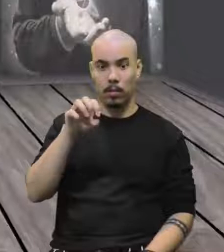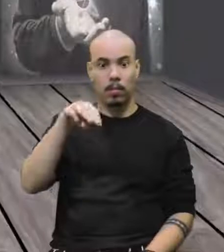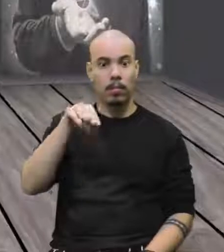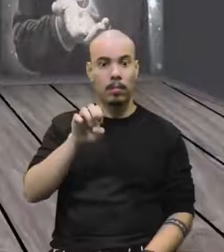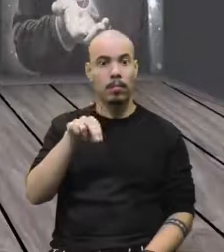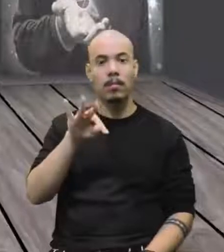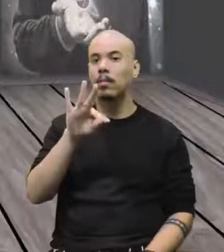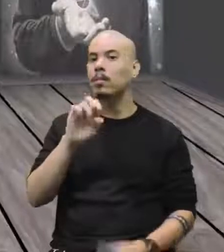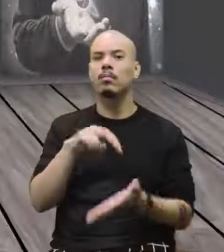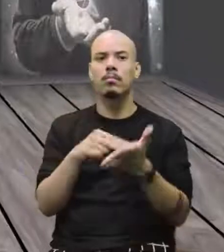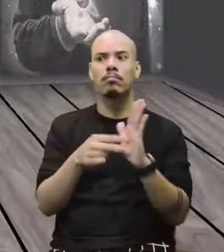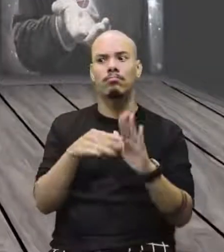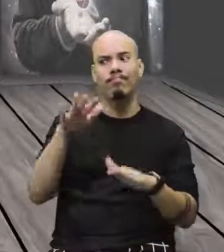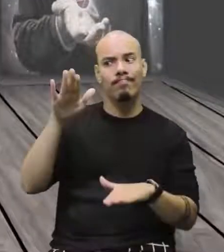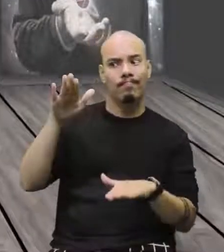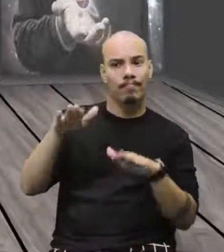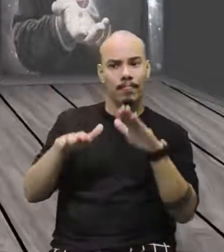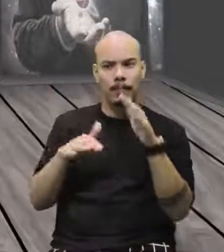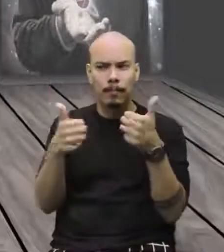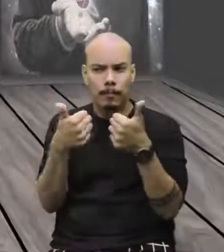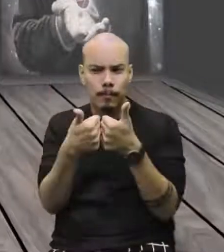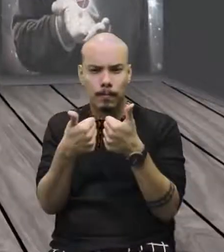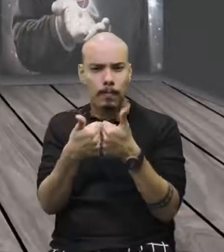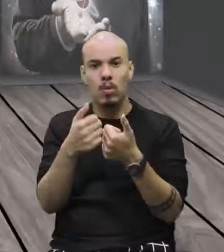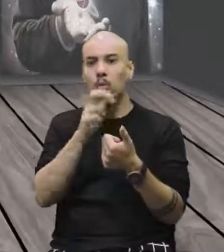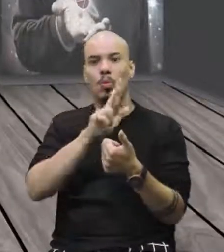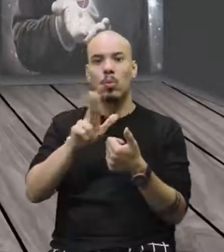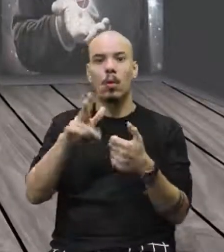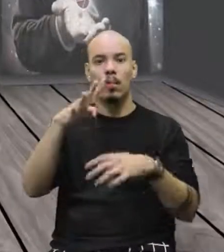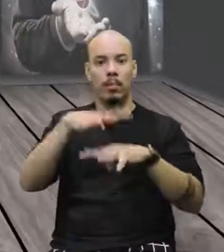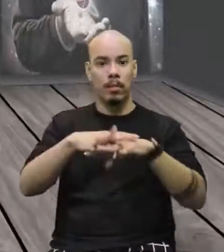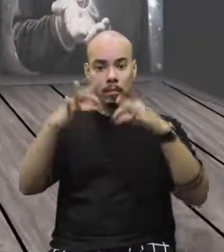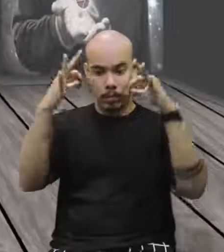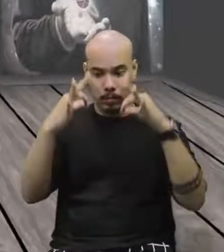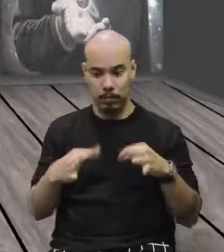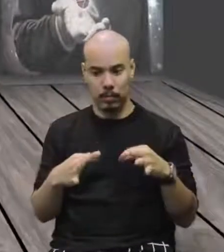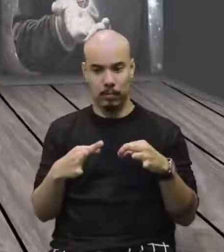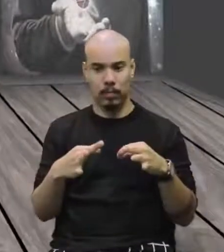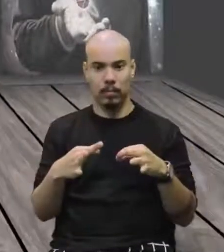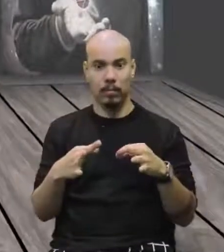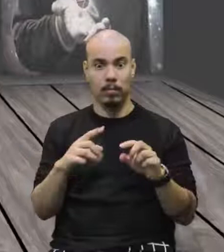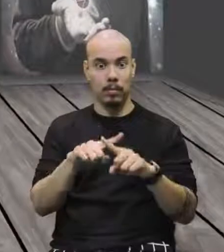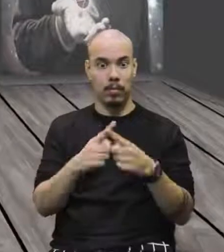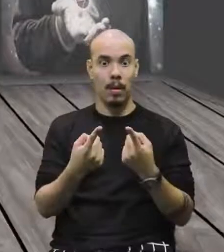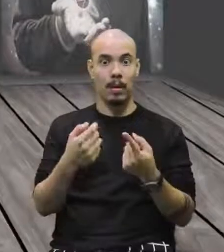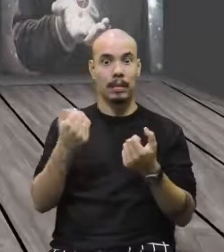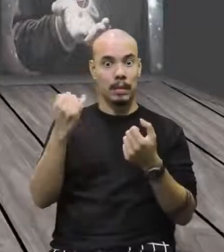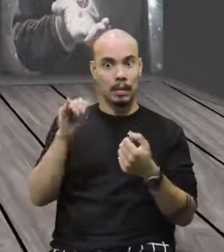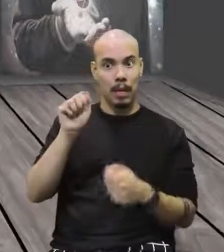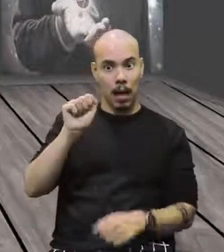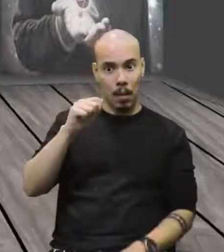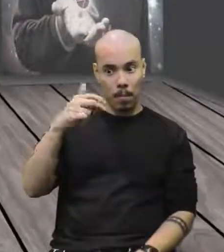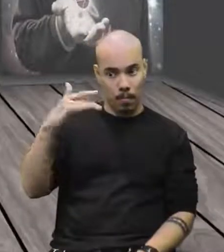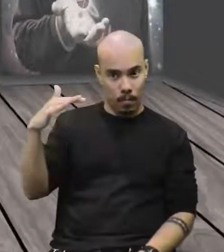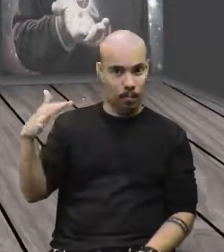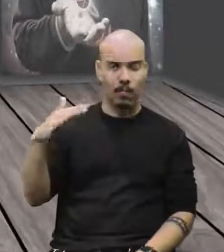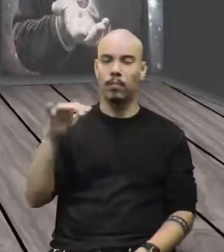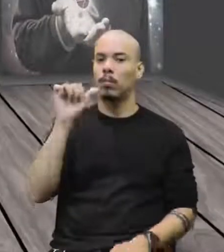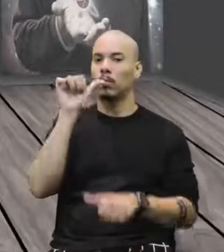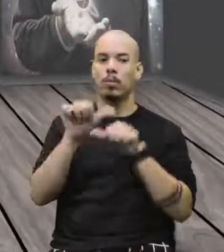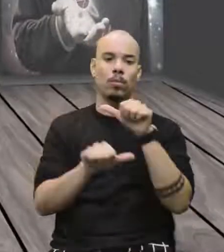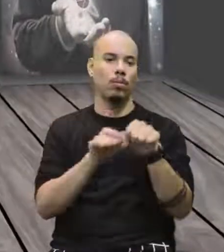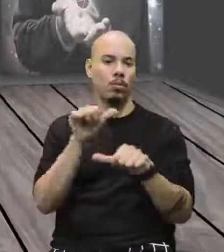Às vezes o aluno, matemática é exata mesmo, mas quando fala aproximadamente, vai mudar